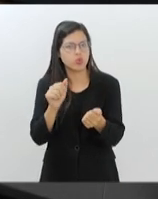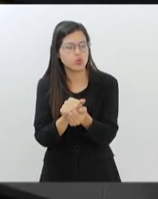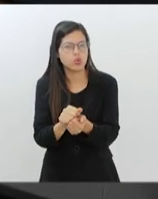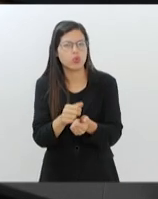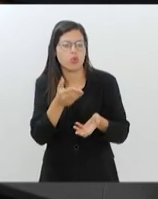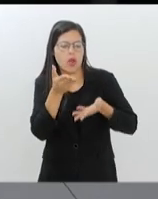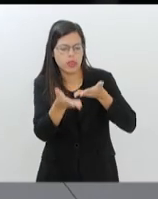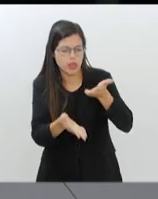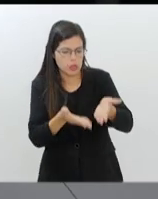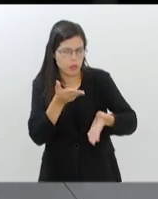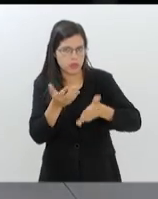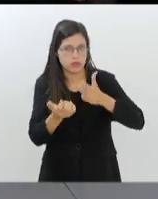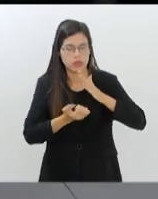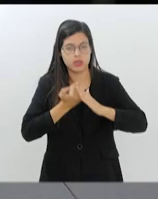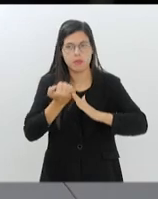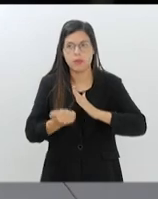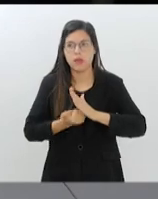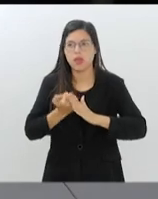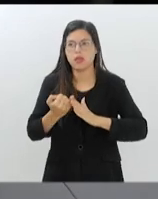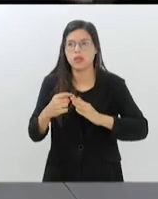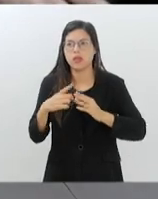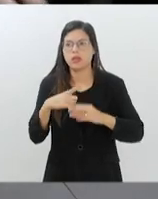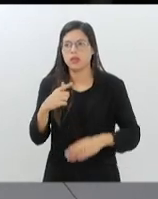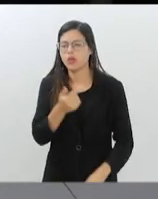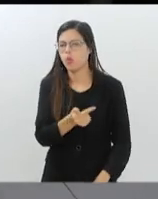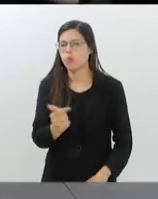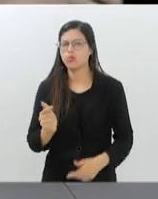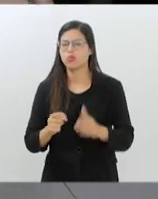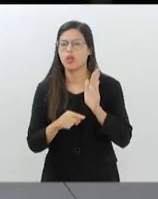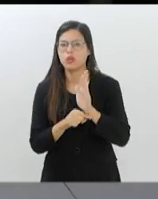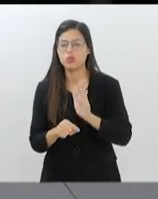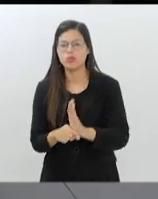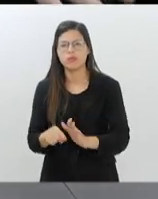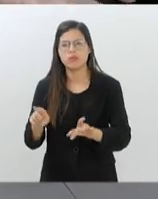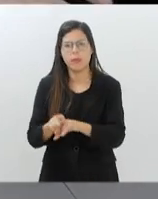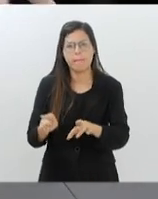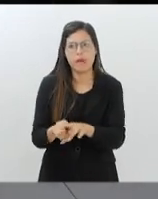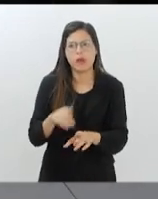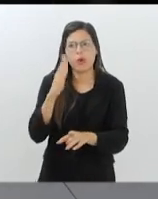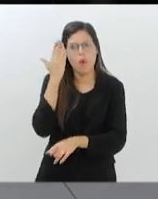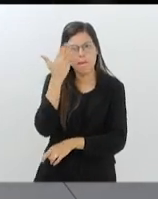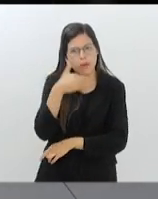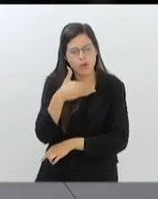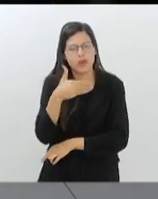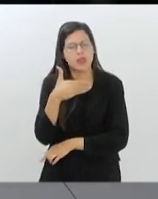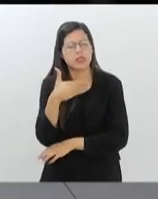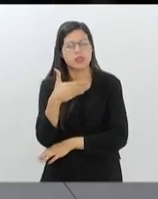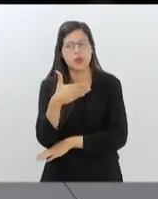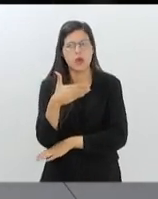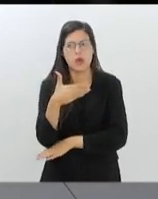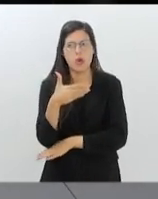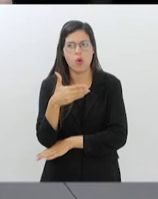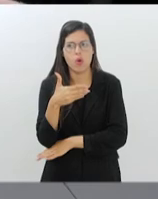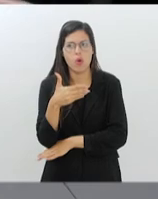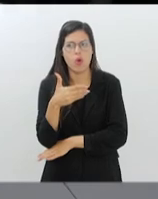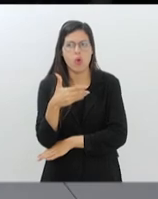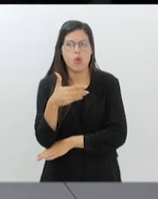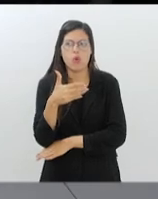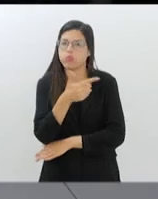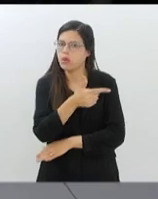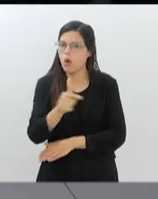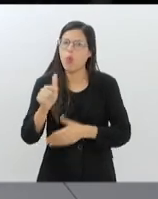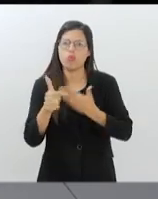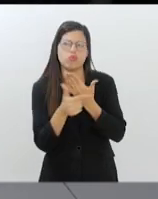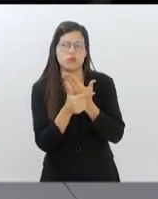atendimento das agências temos outros que ajudam também nessa parte de comprovação de veiculação é junto à matéria legal que é uma outra